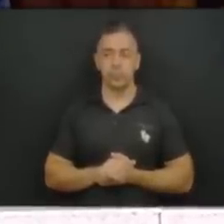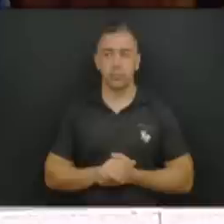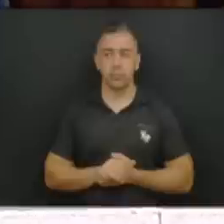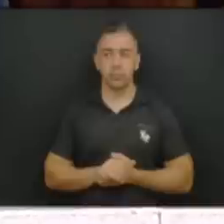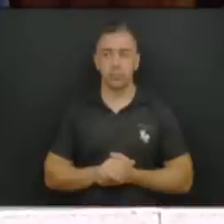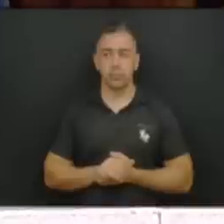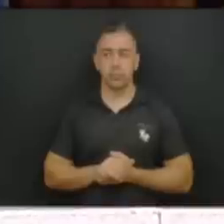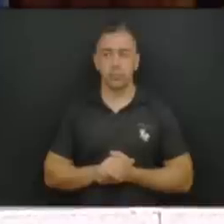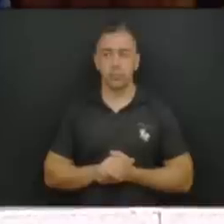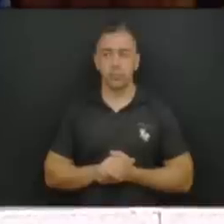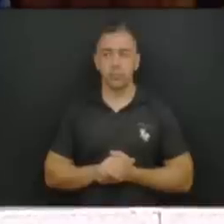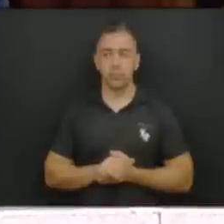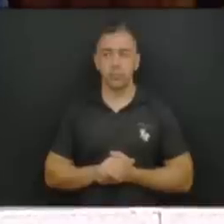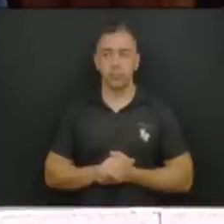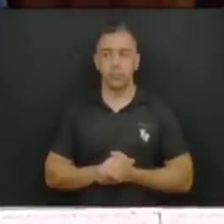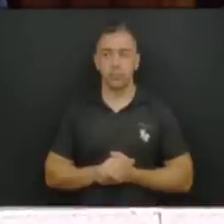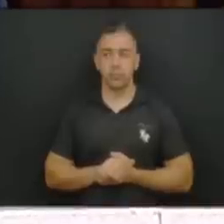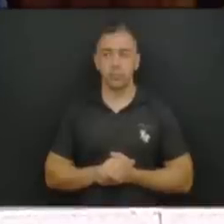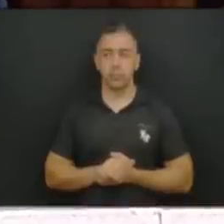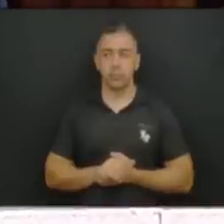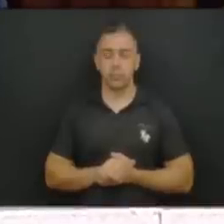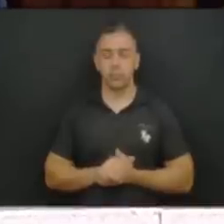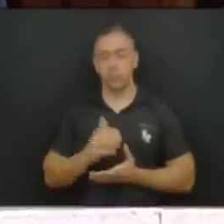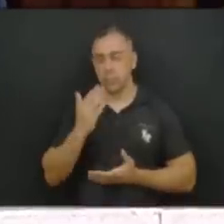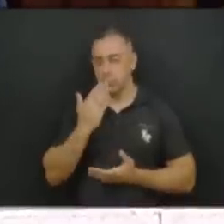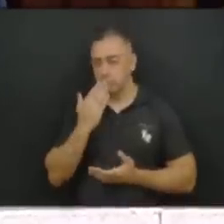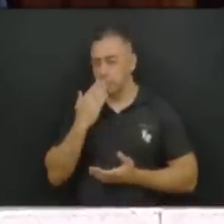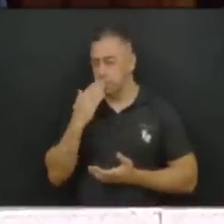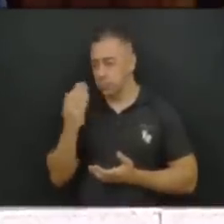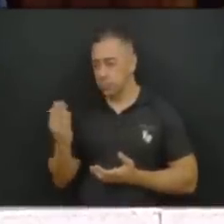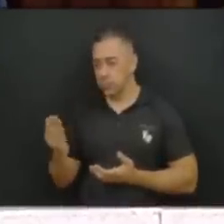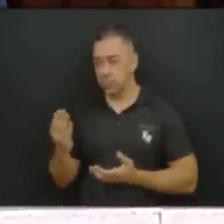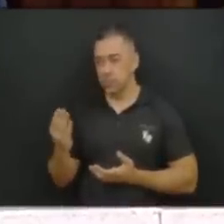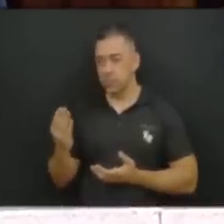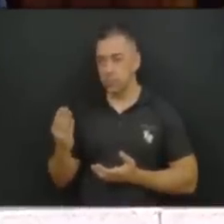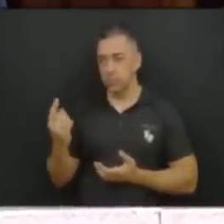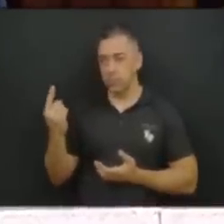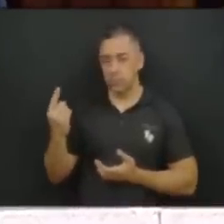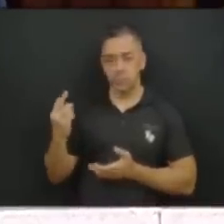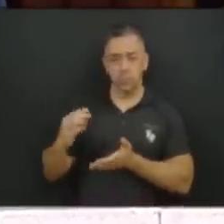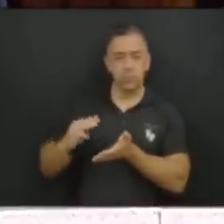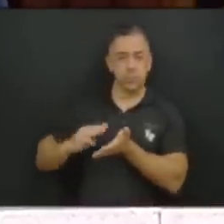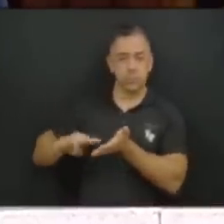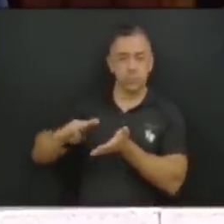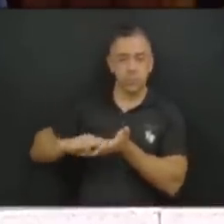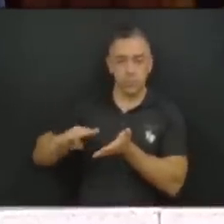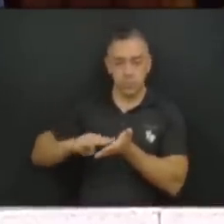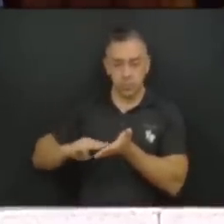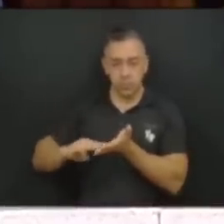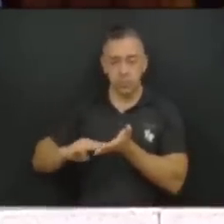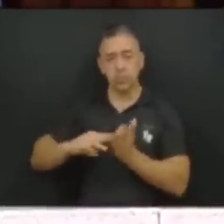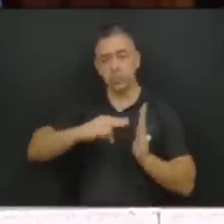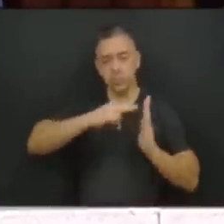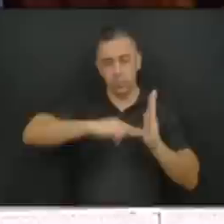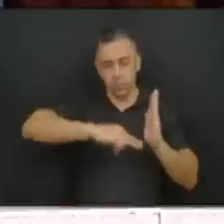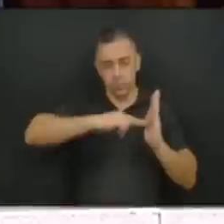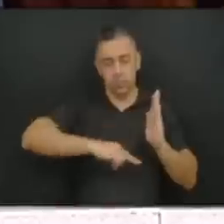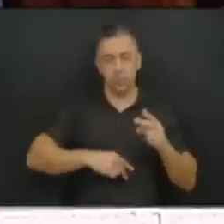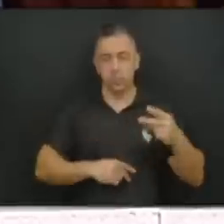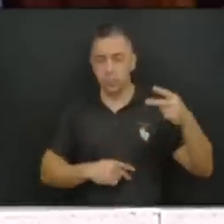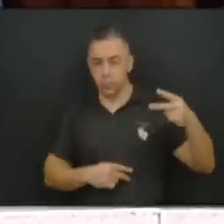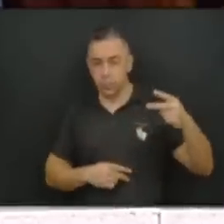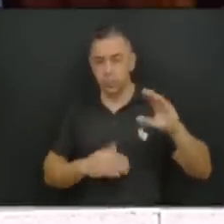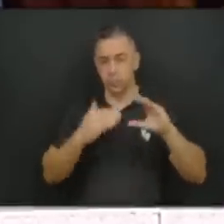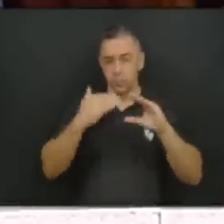e eu solicito ao segundo ao primeiro-secretário que faça a leitura de